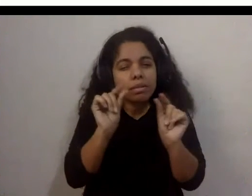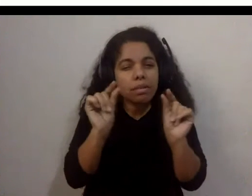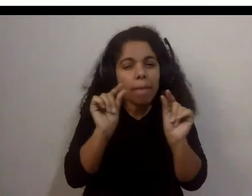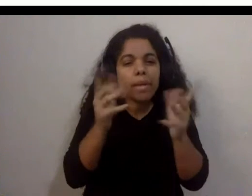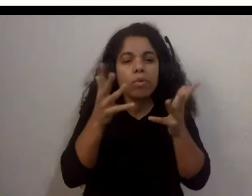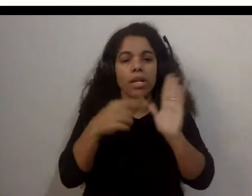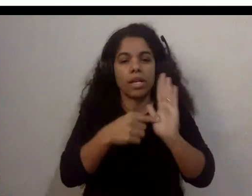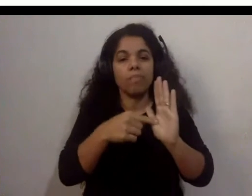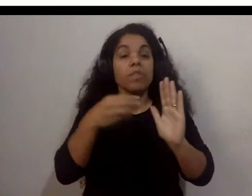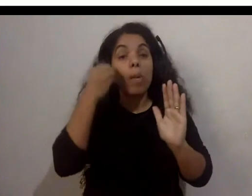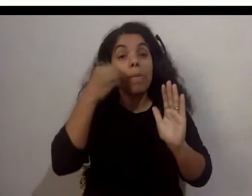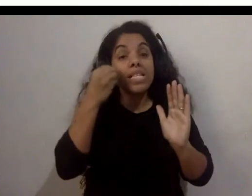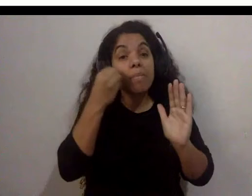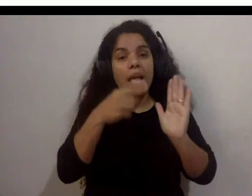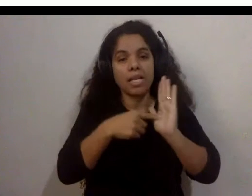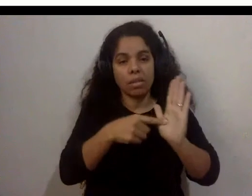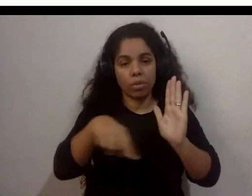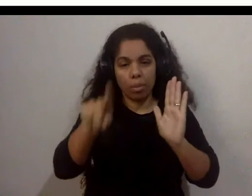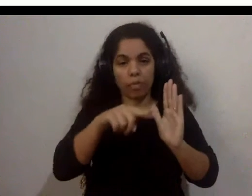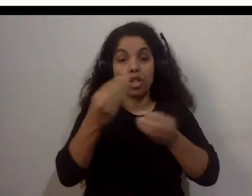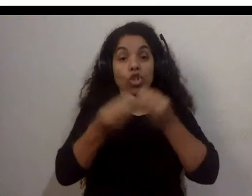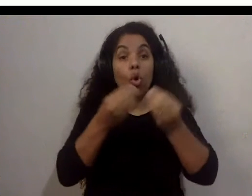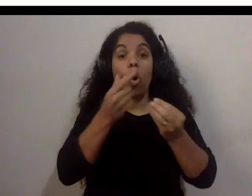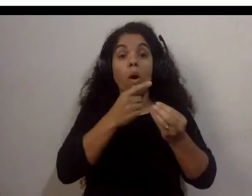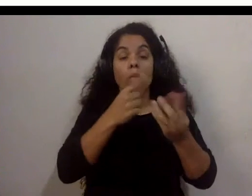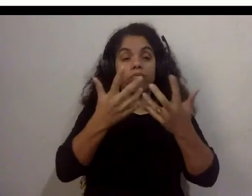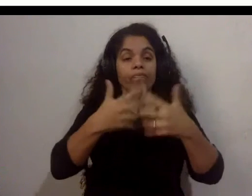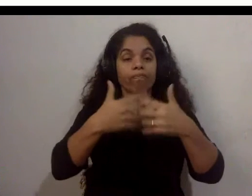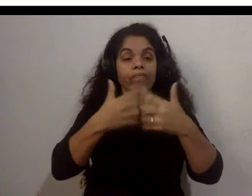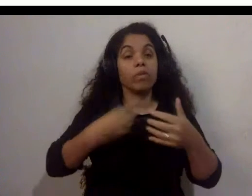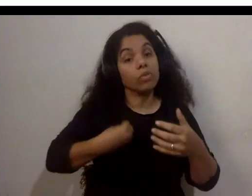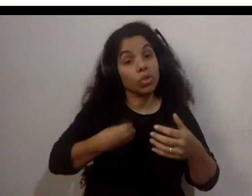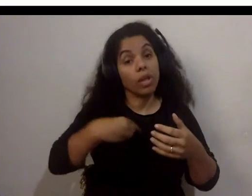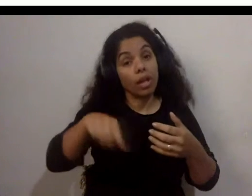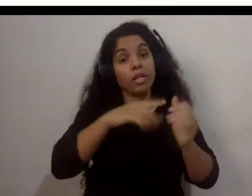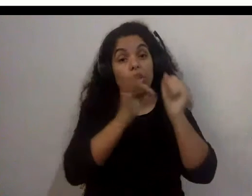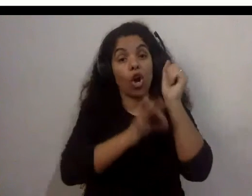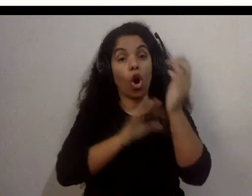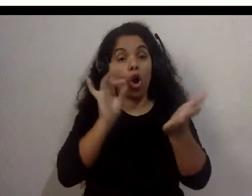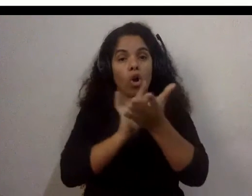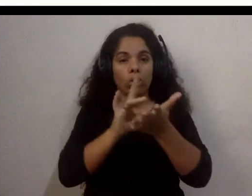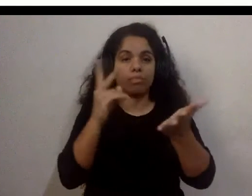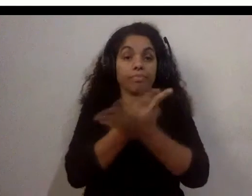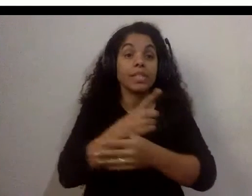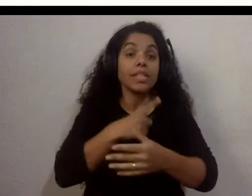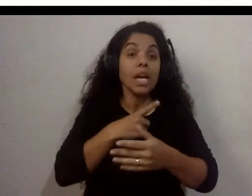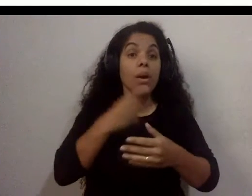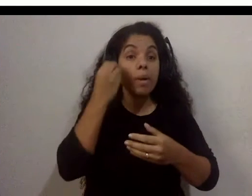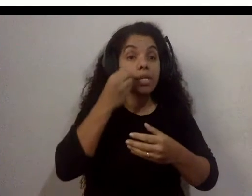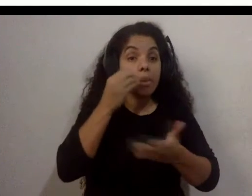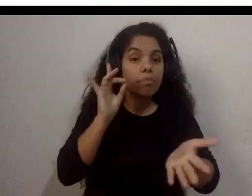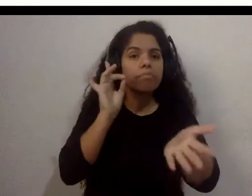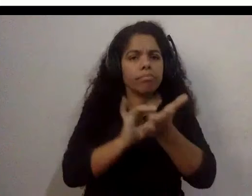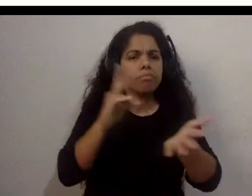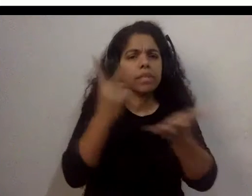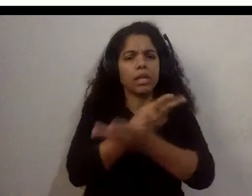fazer uma pequena experiência e mostrar um pouco de como funcionaria esse código na prática, para que a gente tenha uma experiência real de como